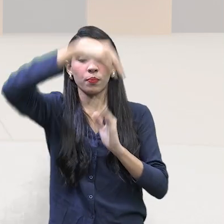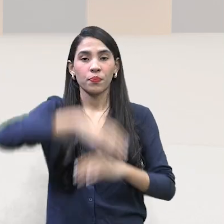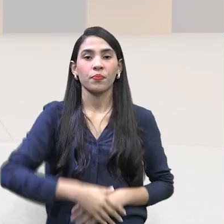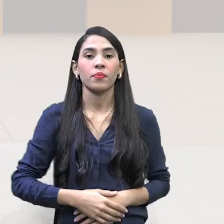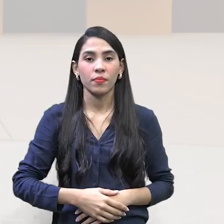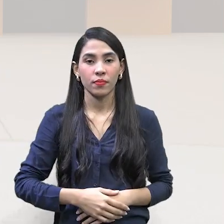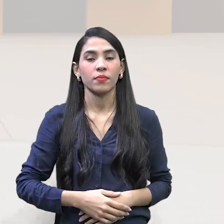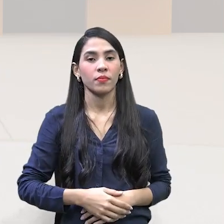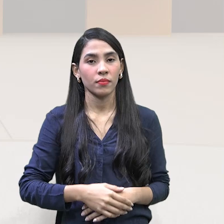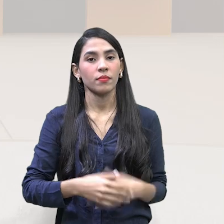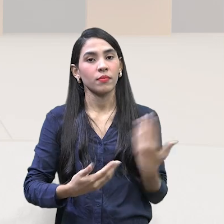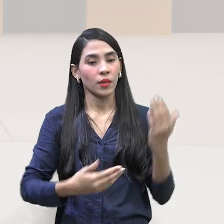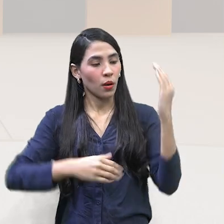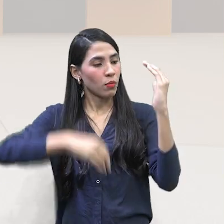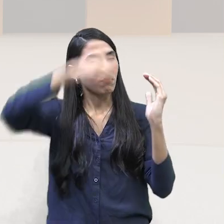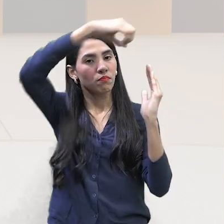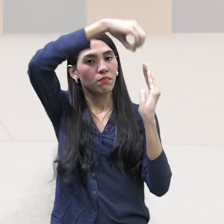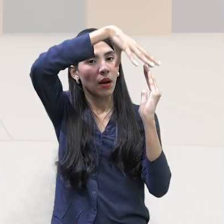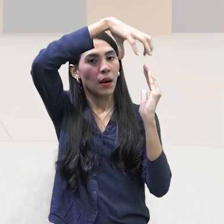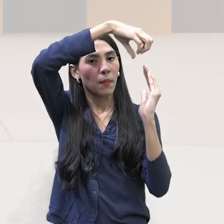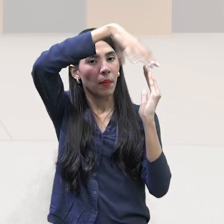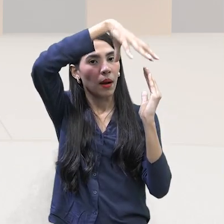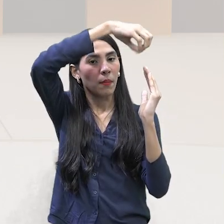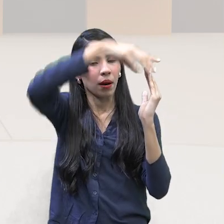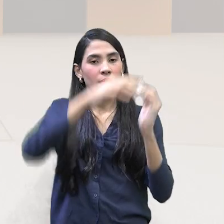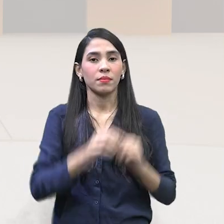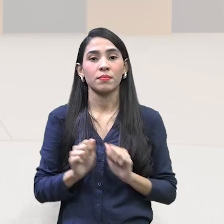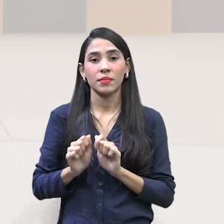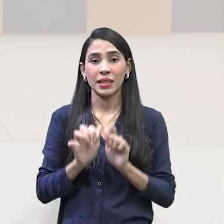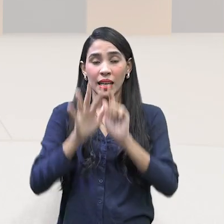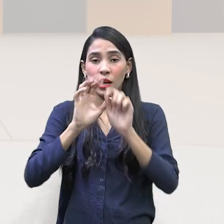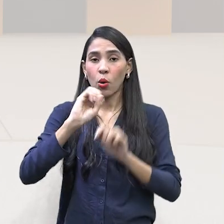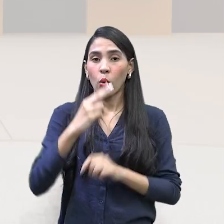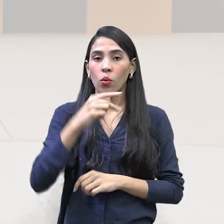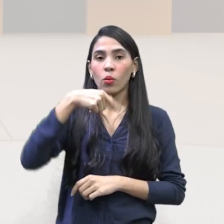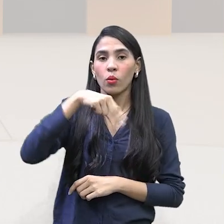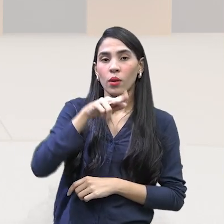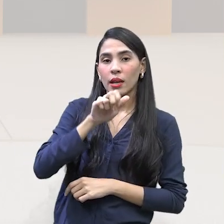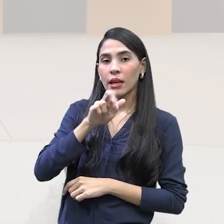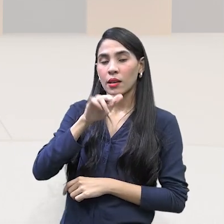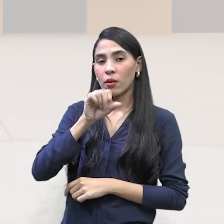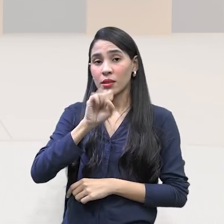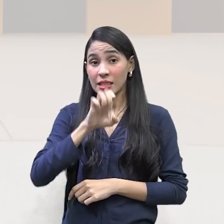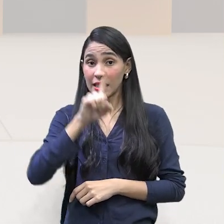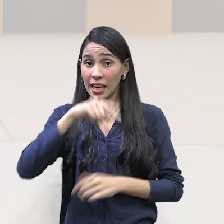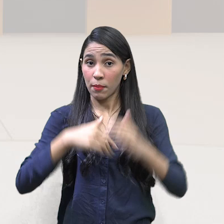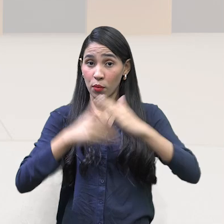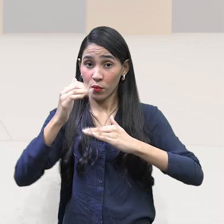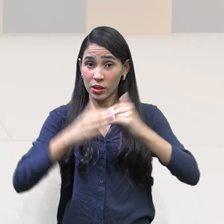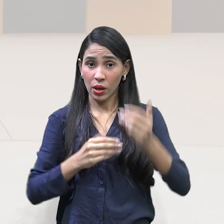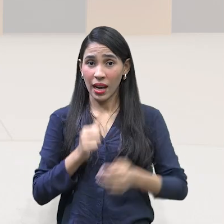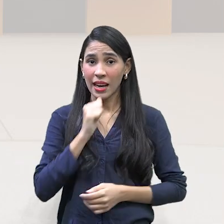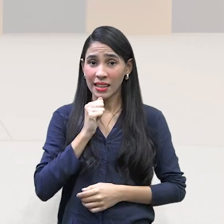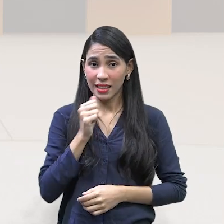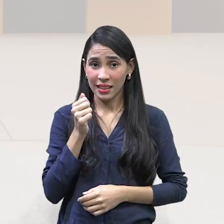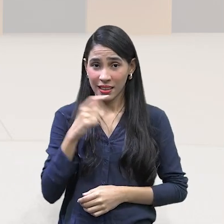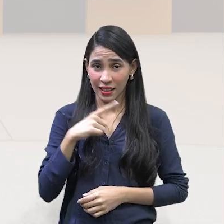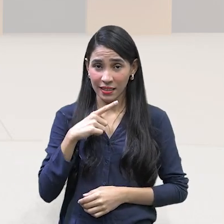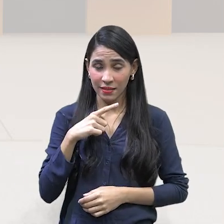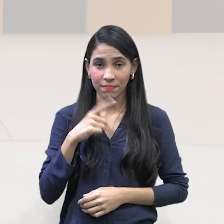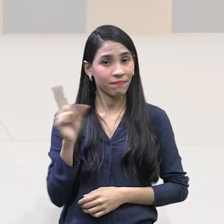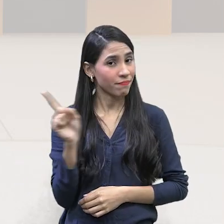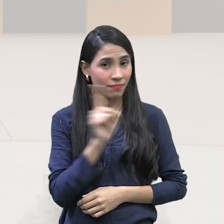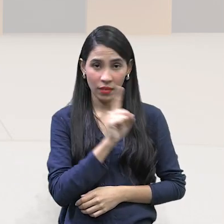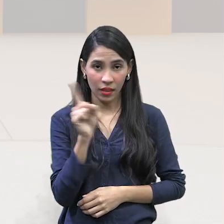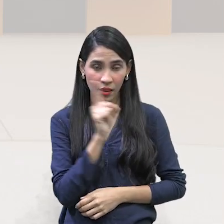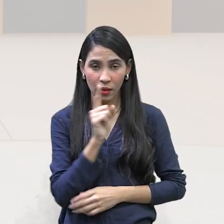postes com lampiões e gás ou querosene. Olha só, pessoal, era uma profissão, mas existe hoje? Não.